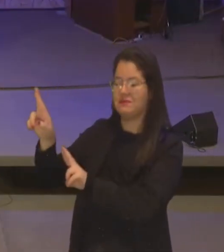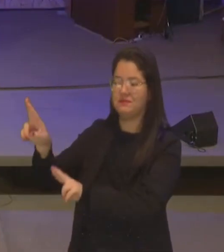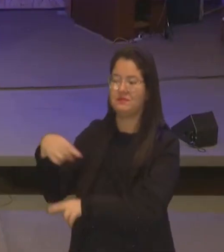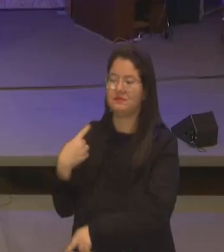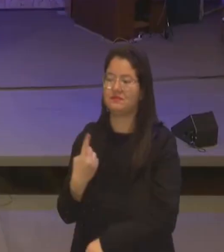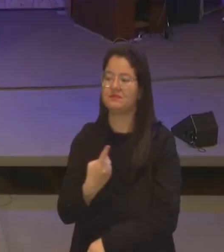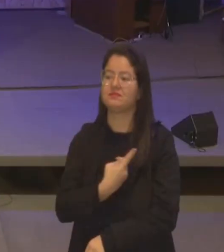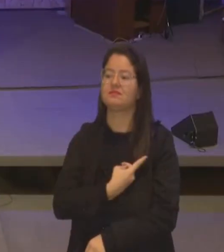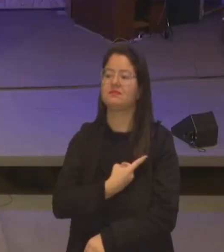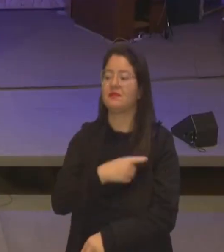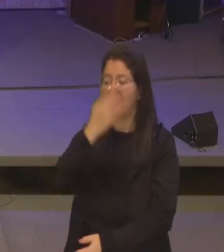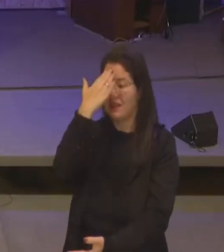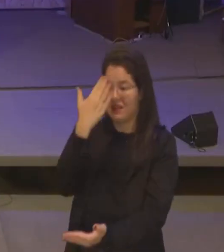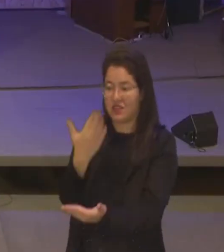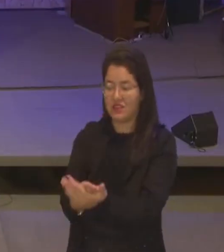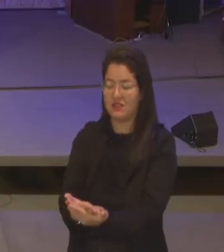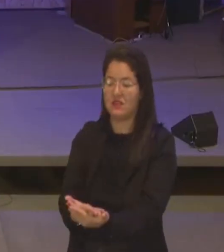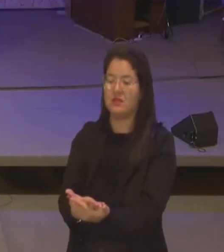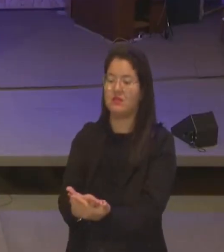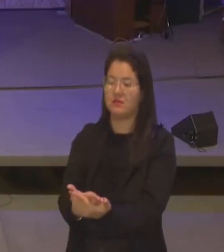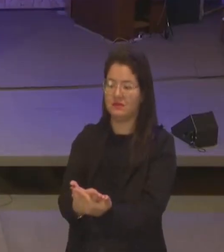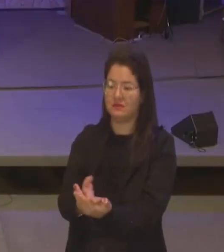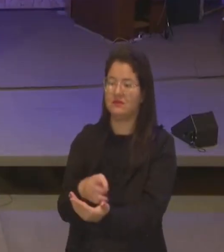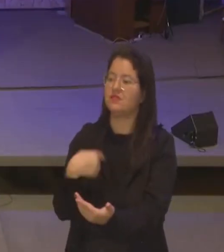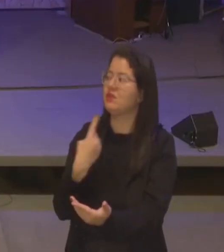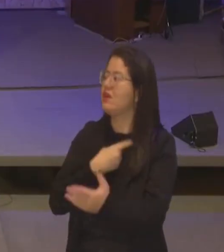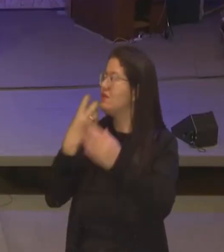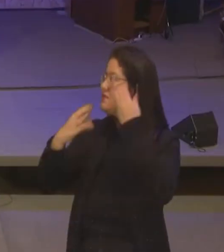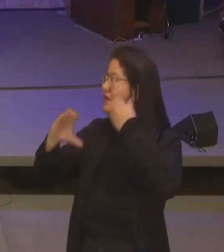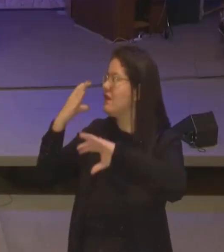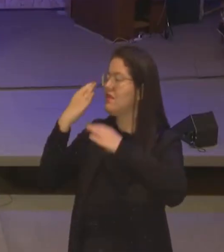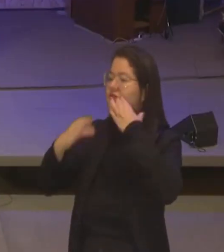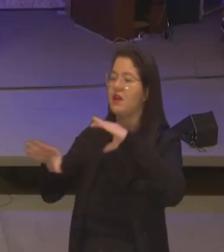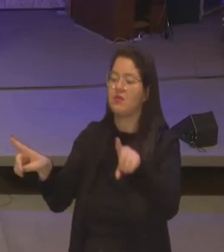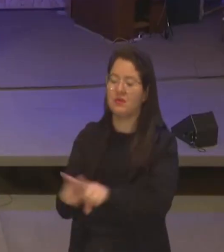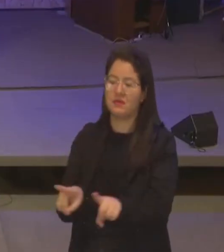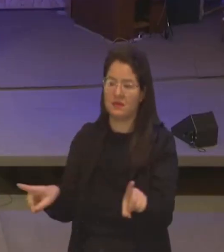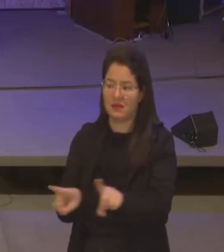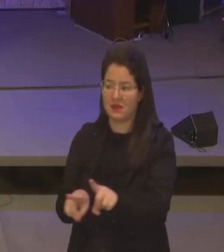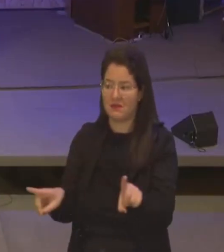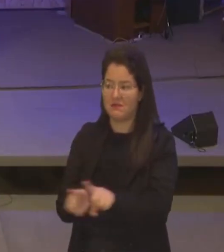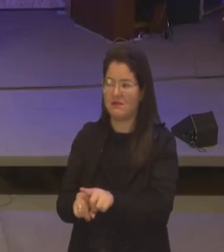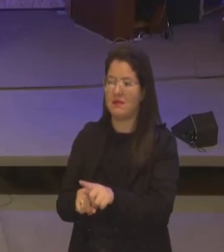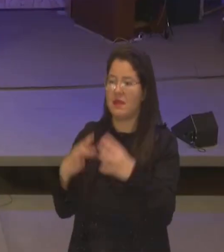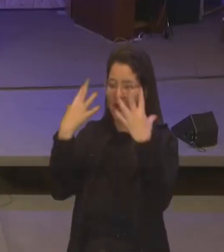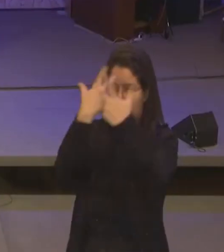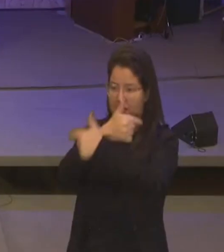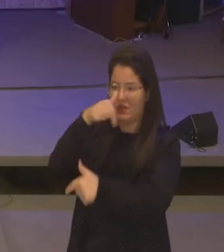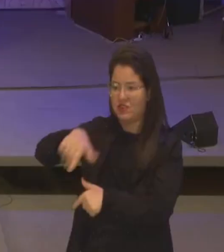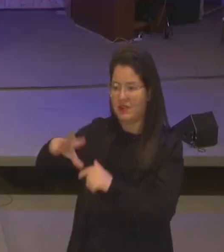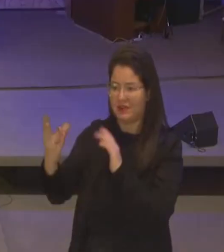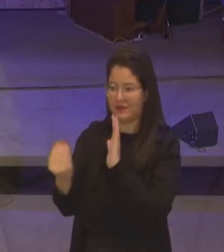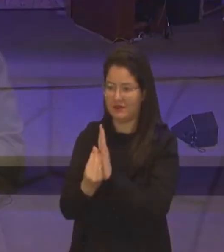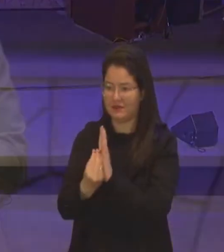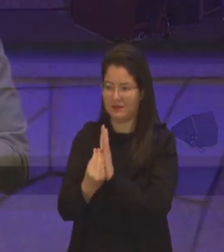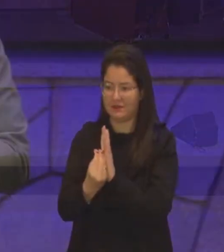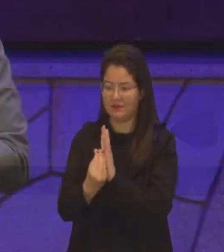nós cremos e que nós cantamos belamente aqui na igreja.